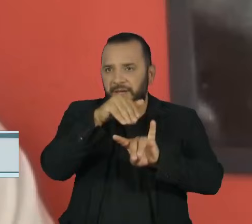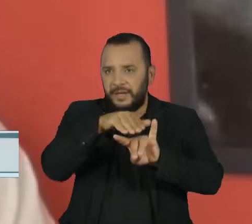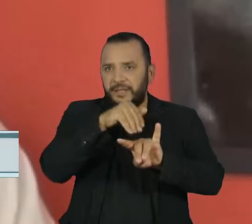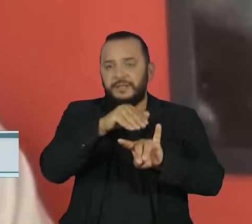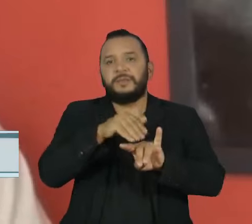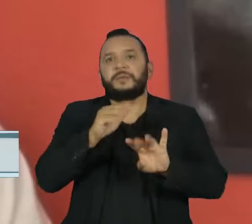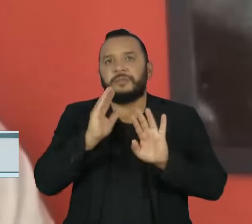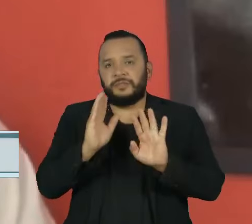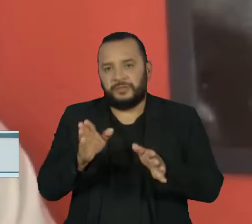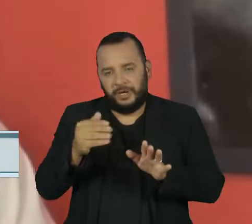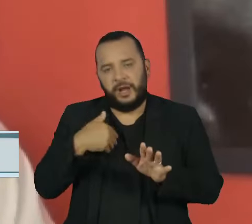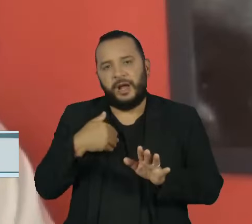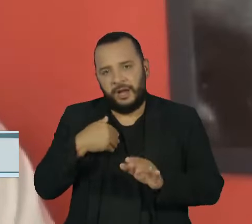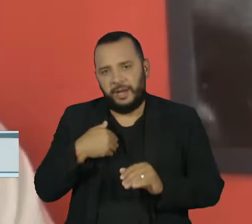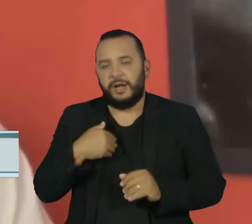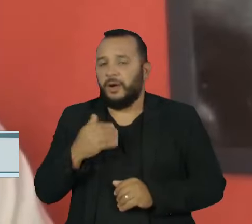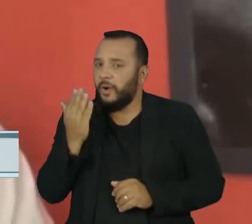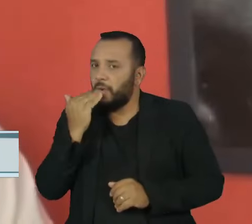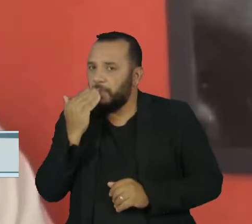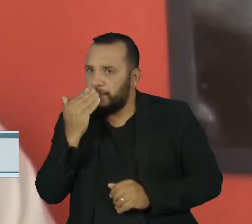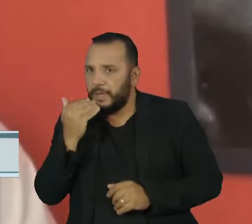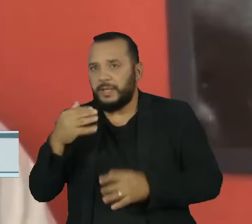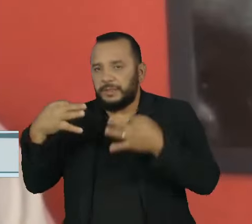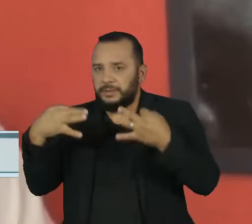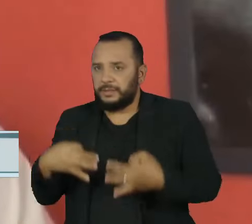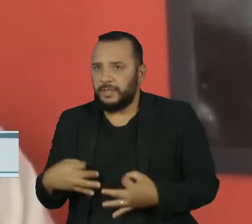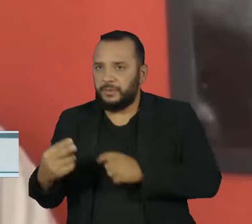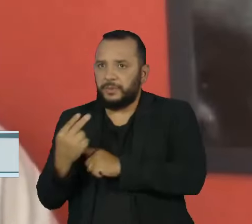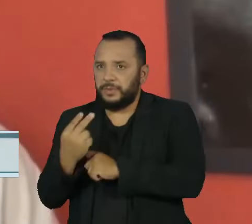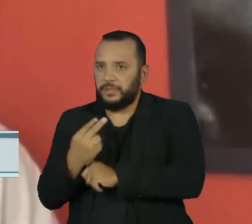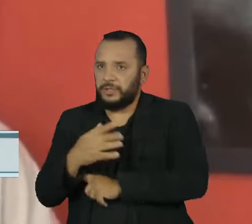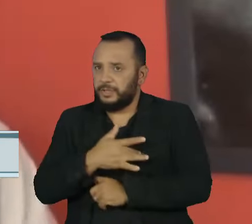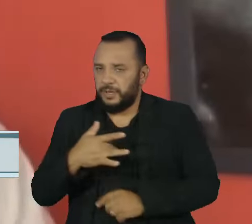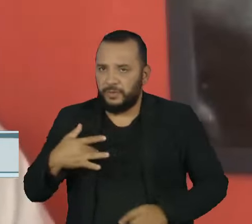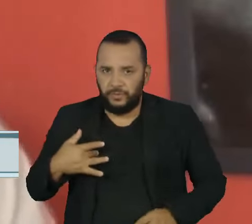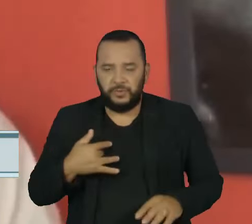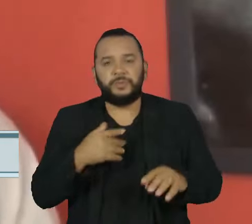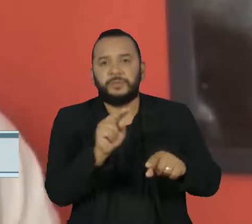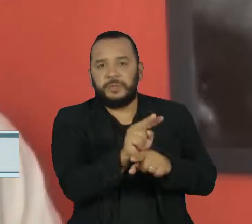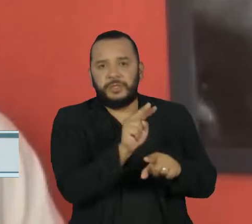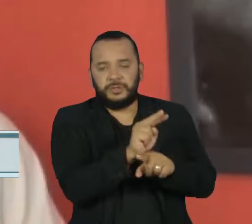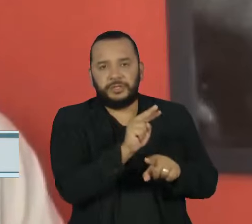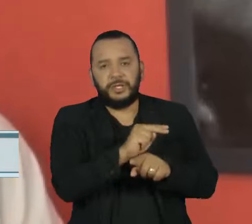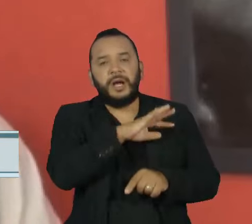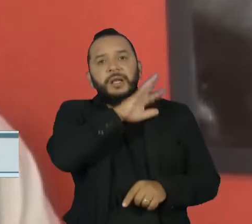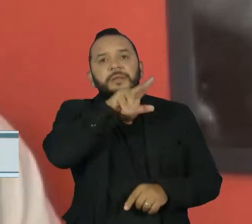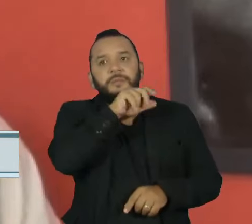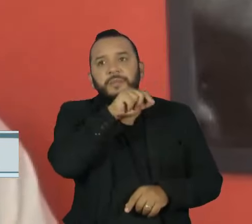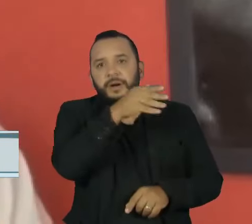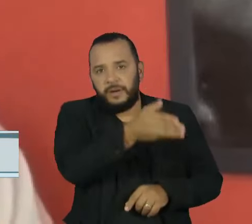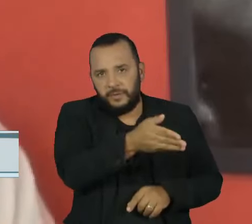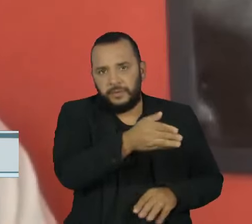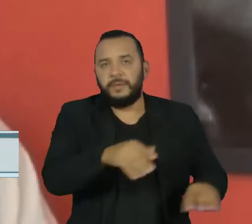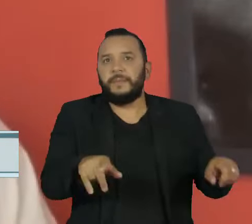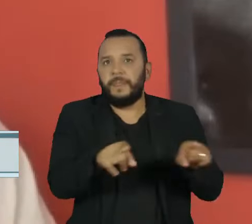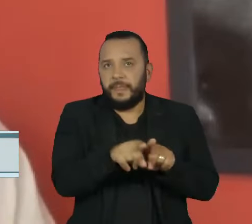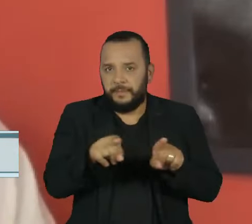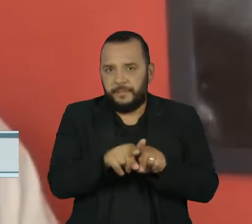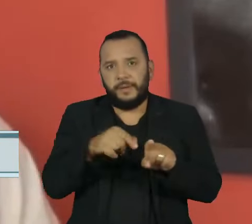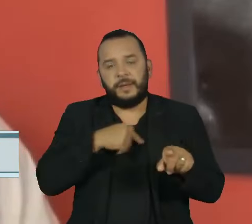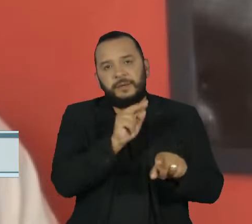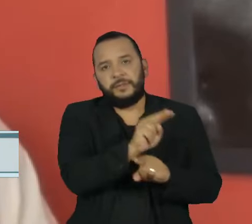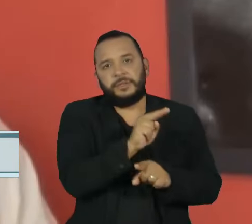uma alimentação mais compassiva né pela sua saúde pela vida dos animais e pela questão eh ambiental